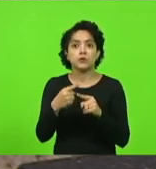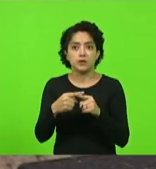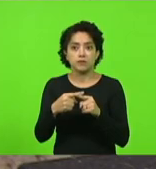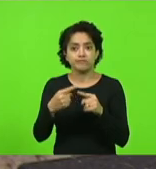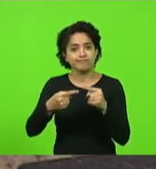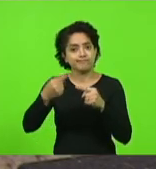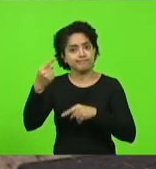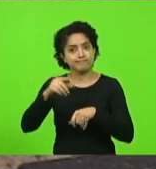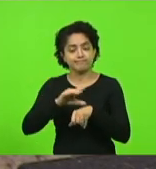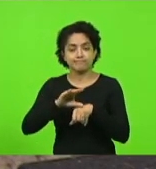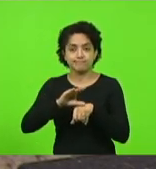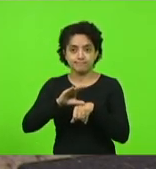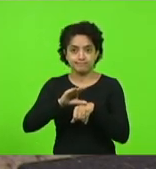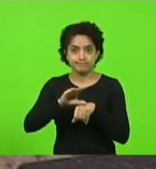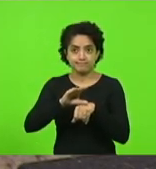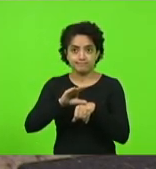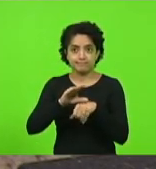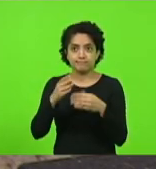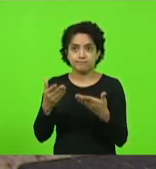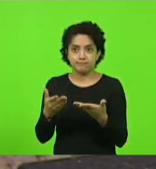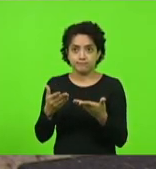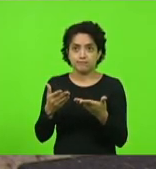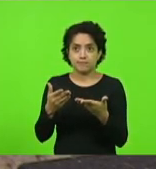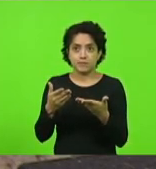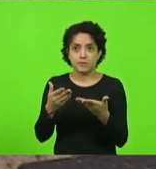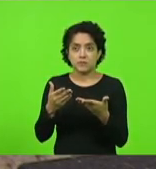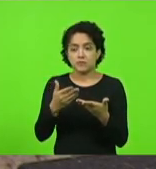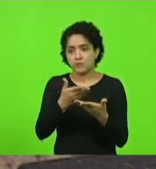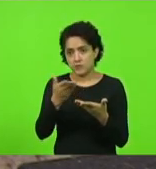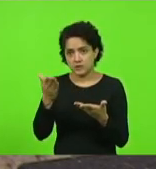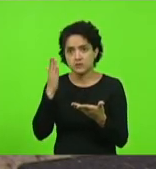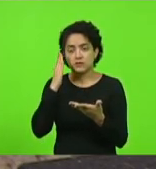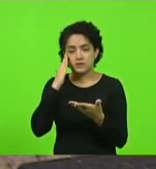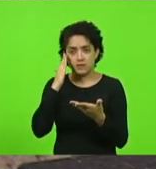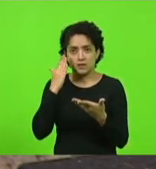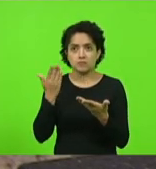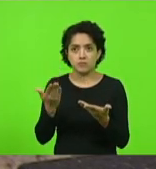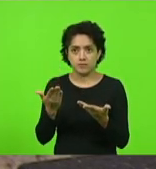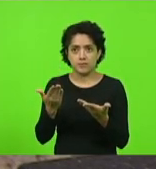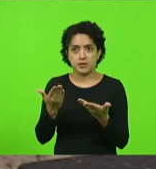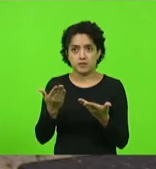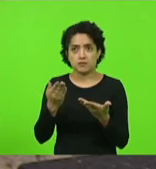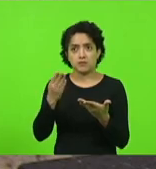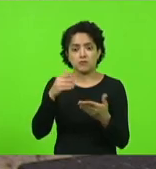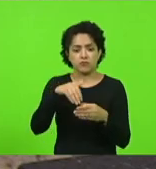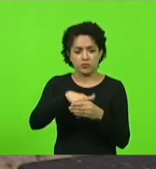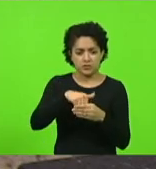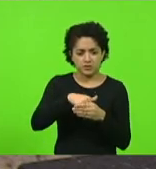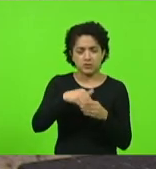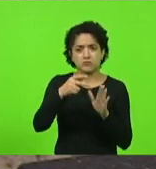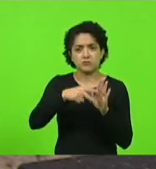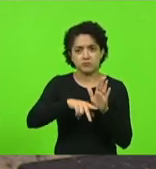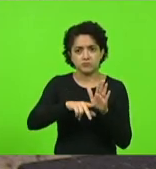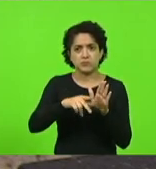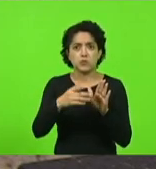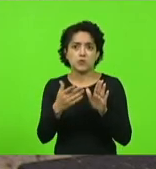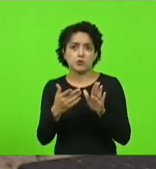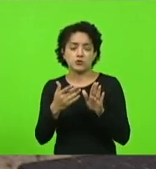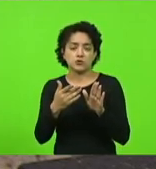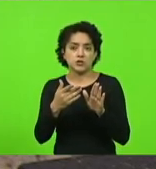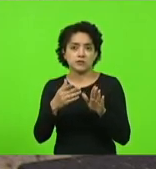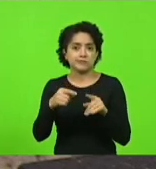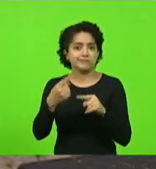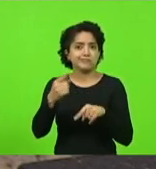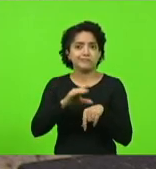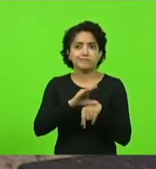É claro, isso é... Nossa, tem... Todo mundo sabe aqui que a gente está votando um projeto inconstitucional, sanção de governador, não sana vício